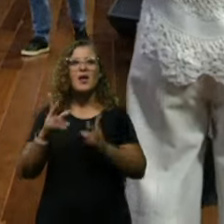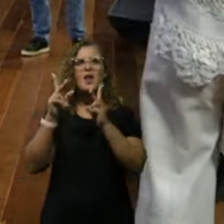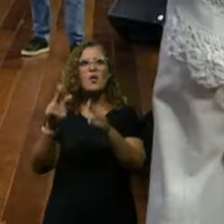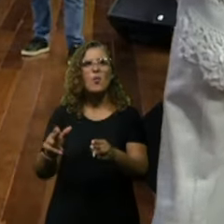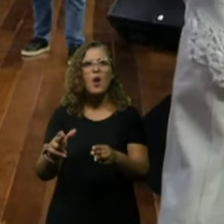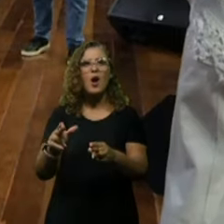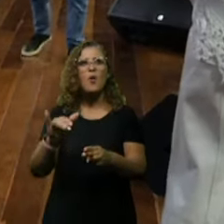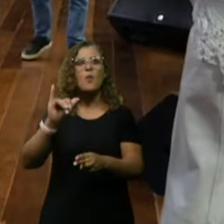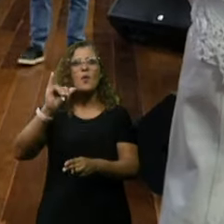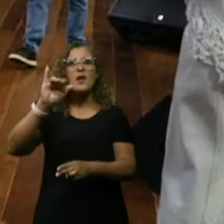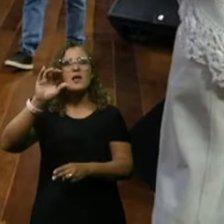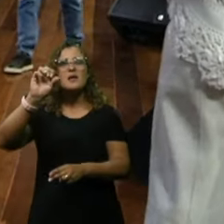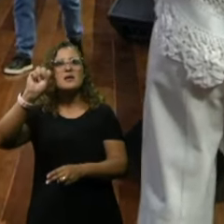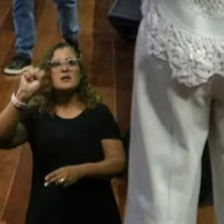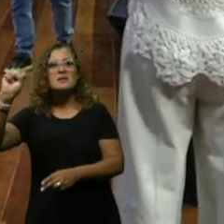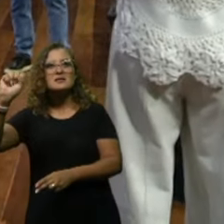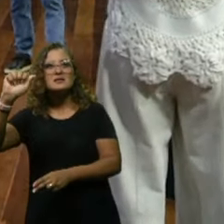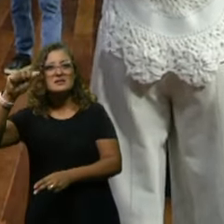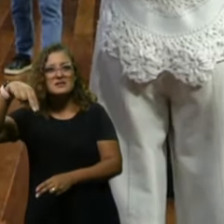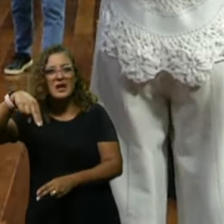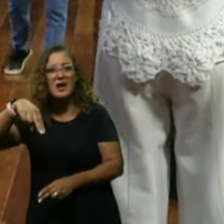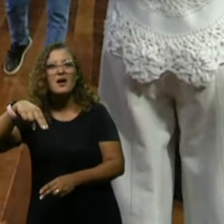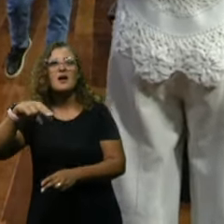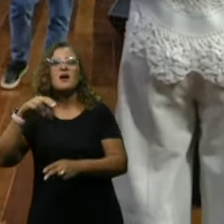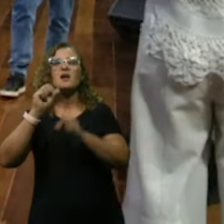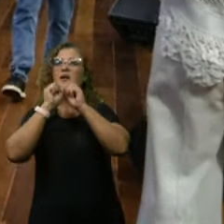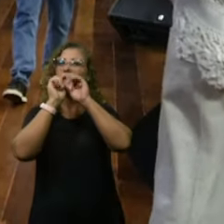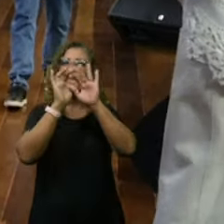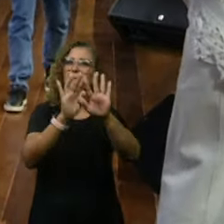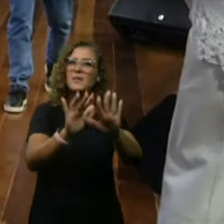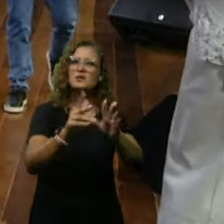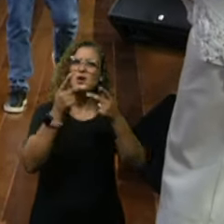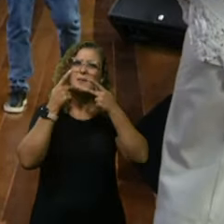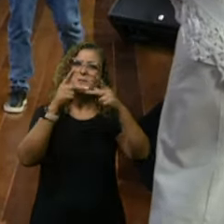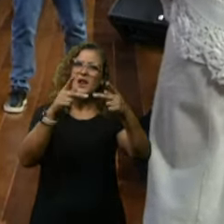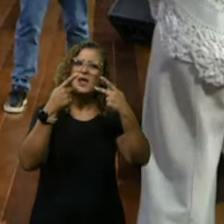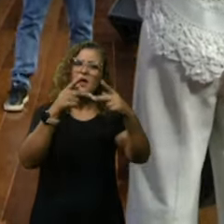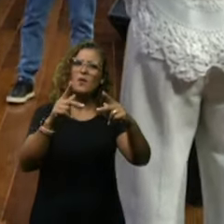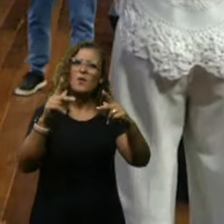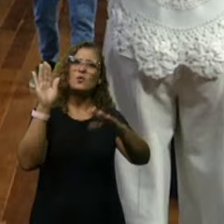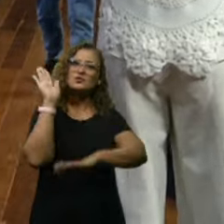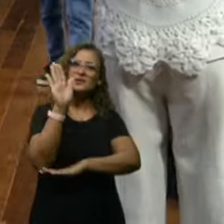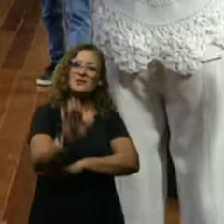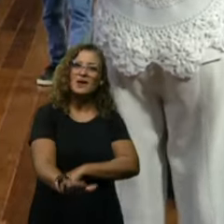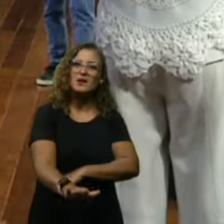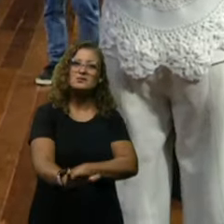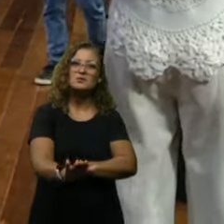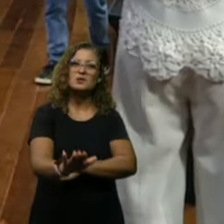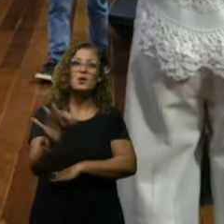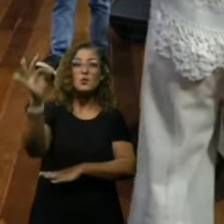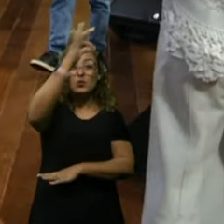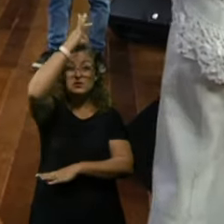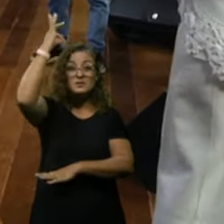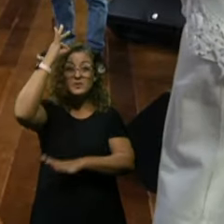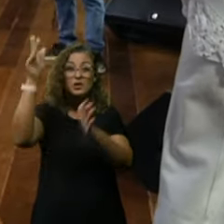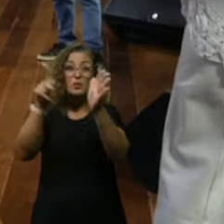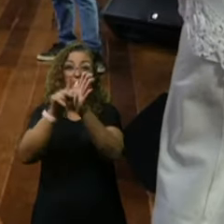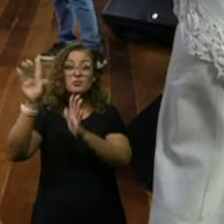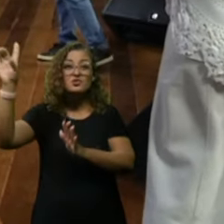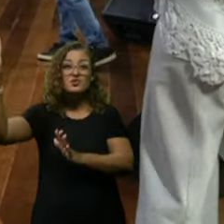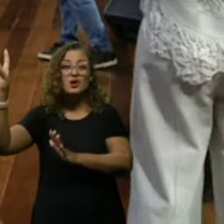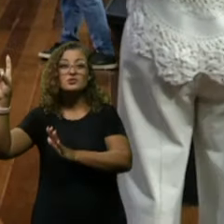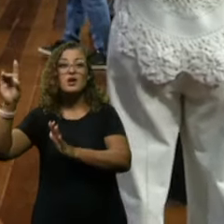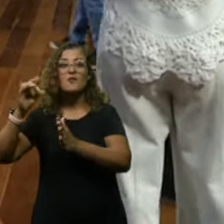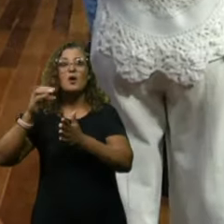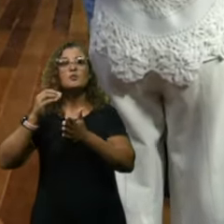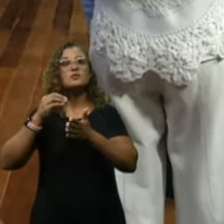tarde a que eles vão dizer Deus que tive vontade de vir e os anjos vão traseiros o espírito de Deus vão trazer e